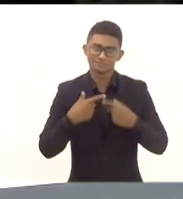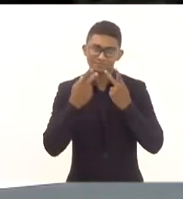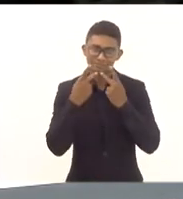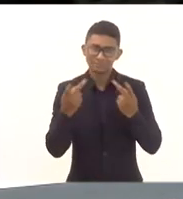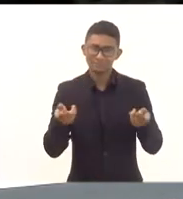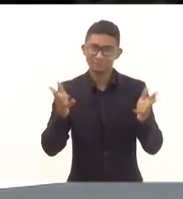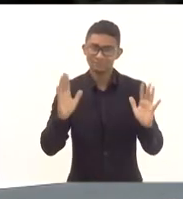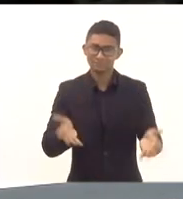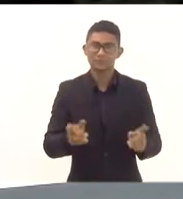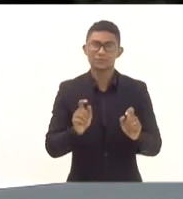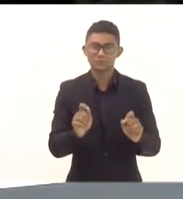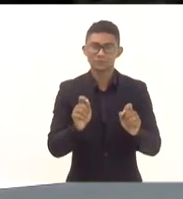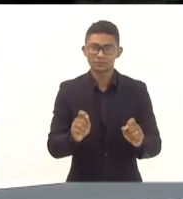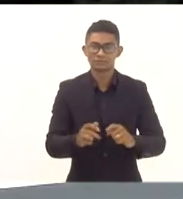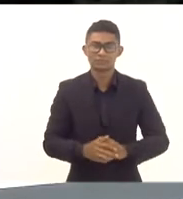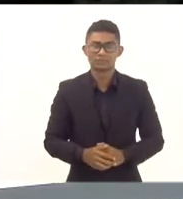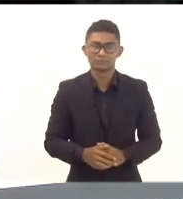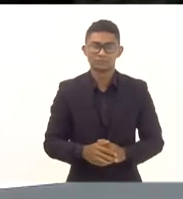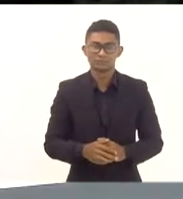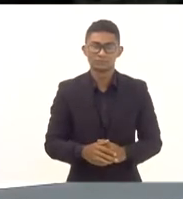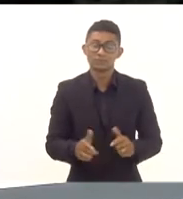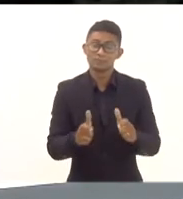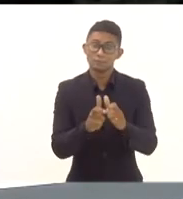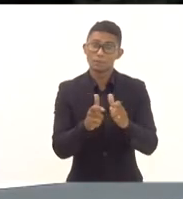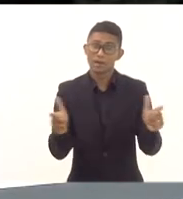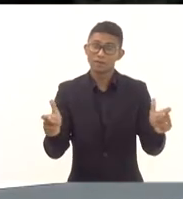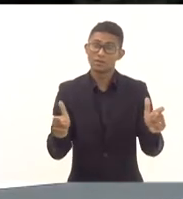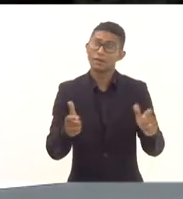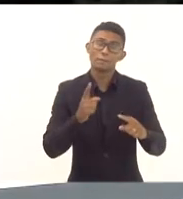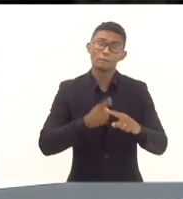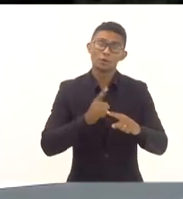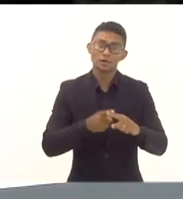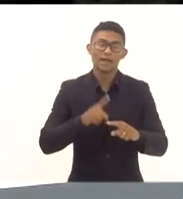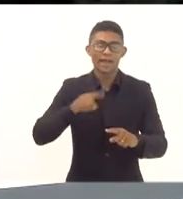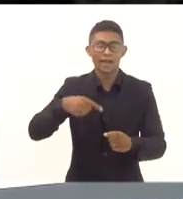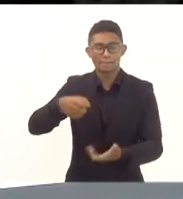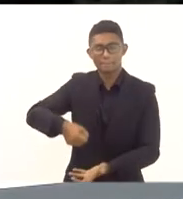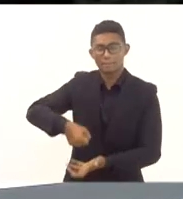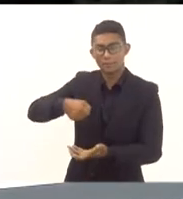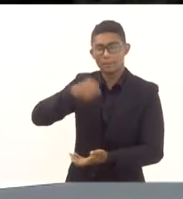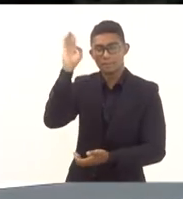anteriormente grande parte é pelo auxílio Brasil